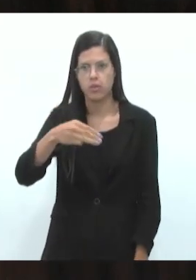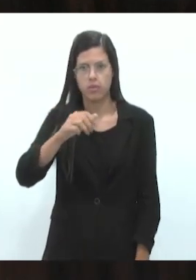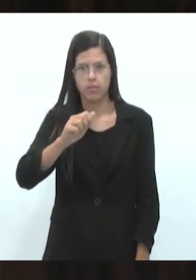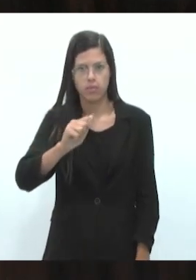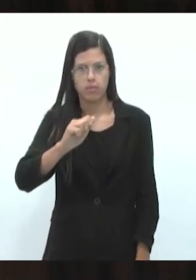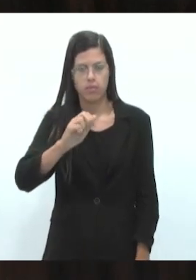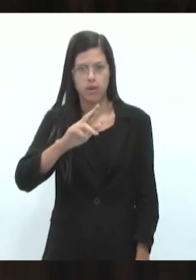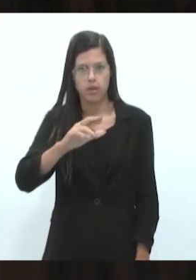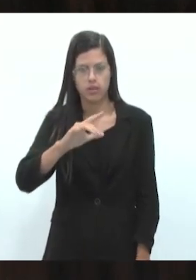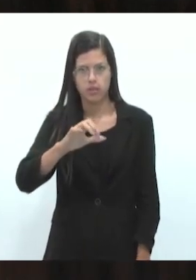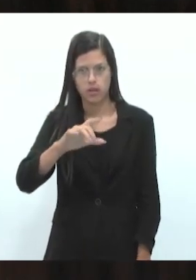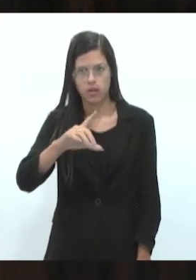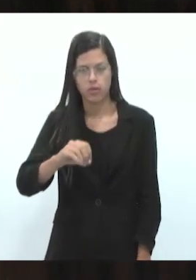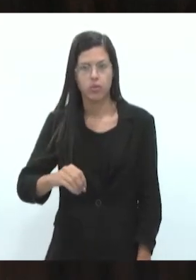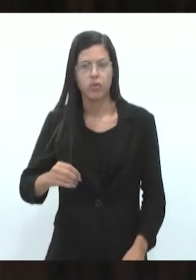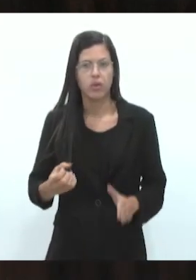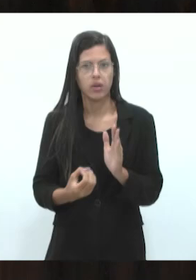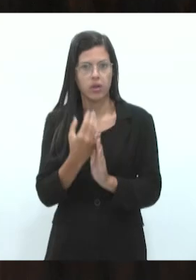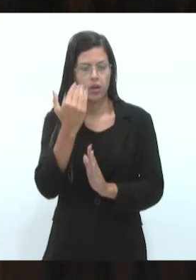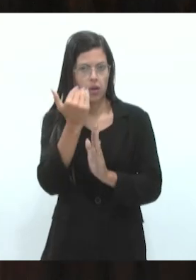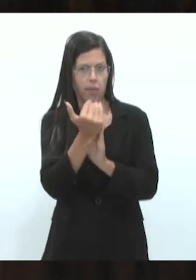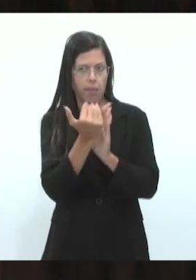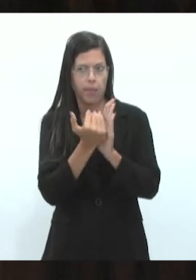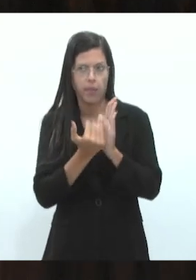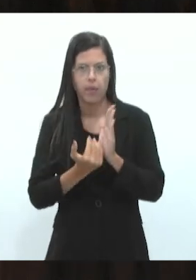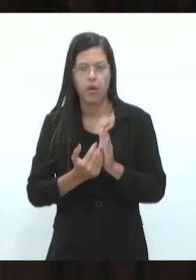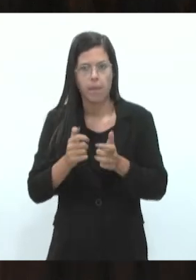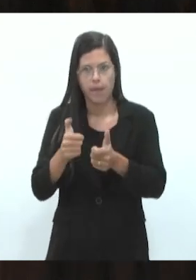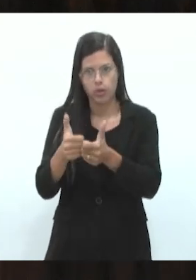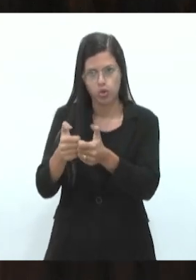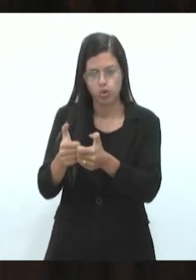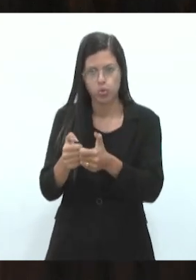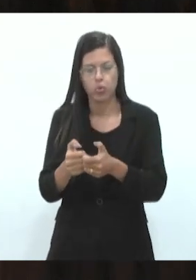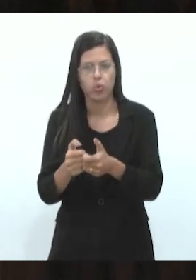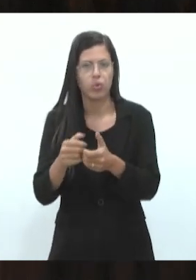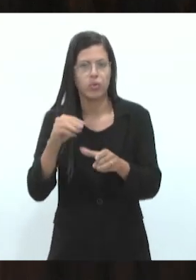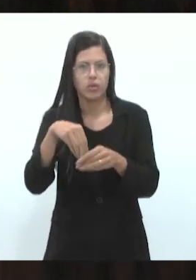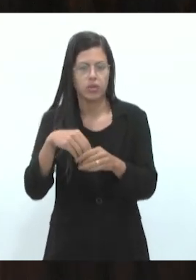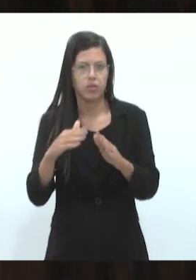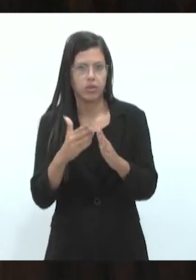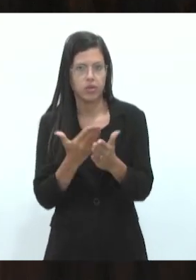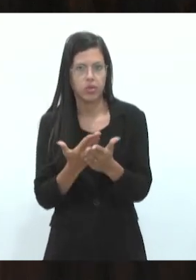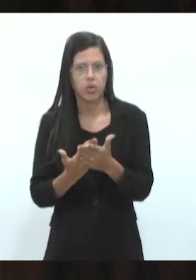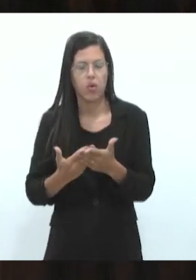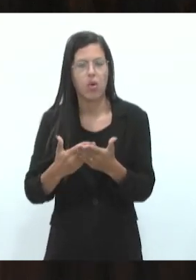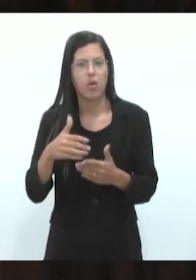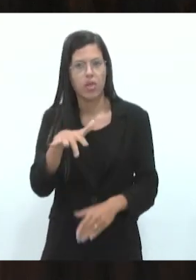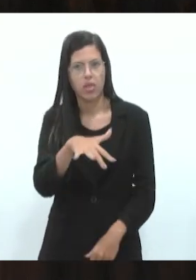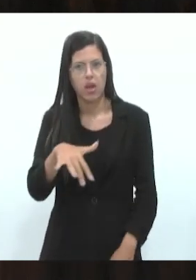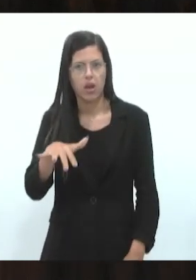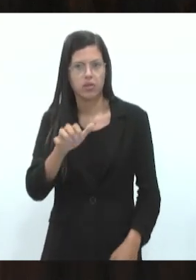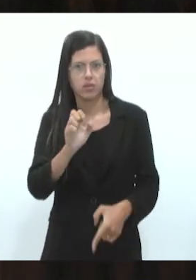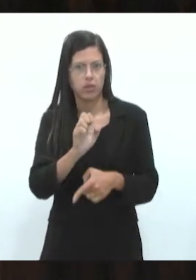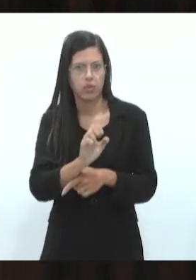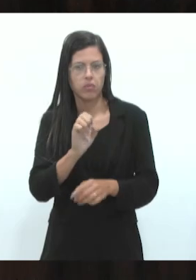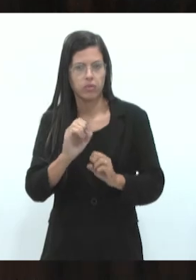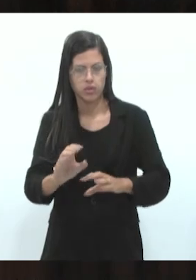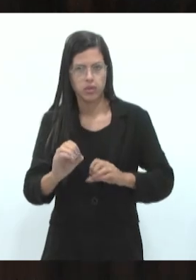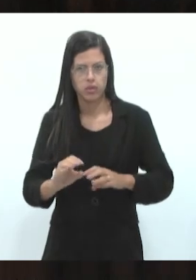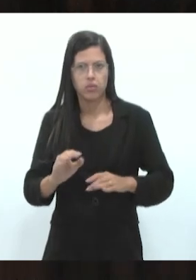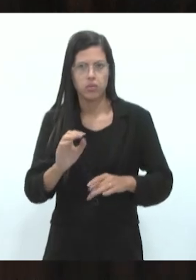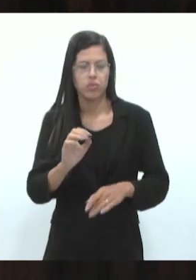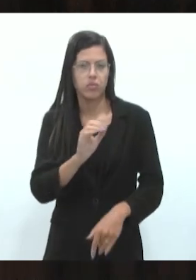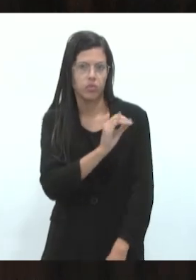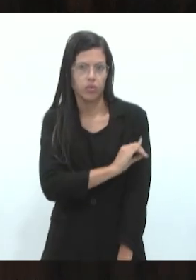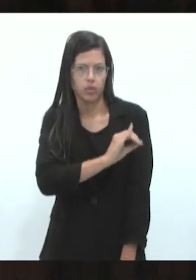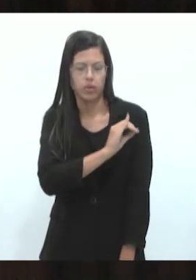Dino, que institui o programa Game na Escola na Rede Estadual de Ensino do Estado do Rio de Janeiro. Pareceres